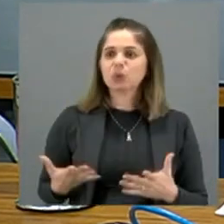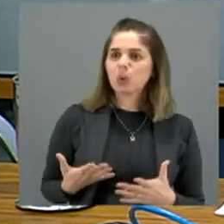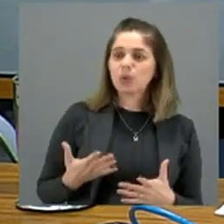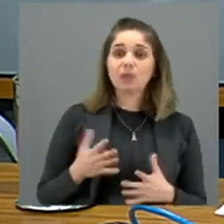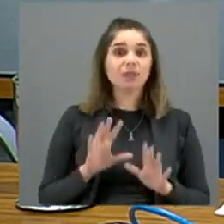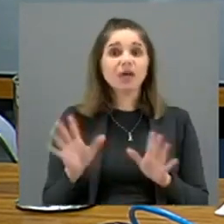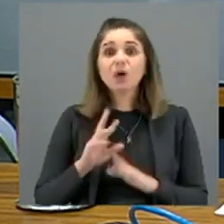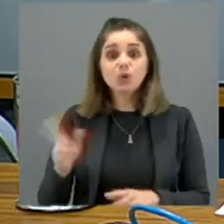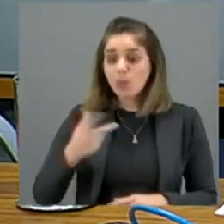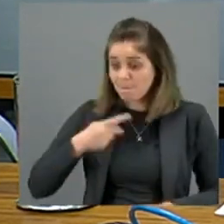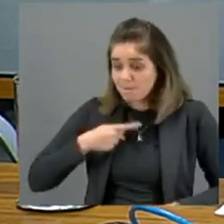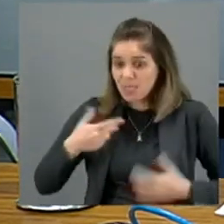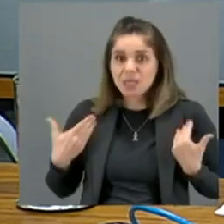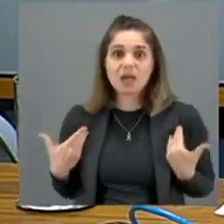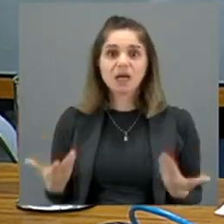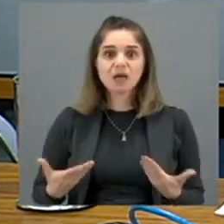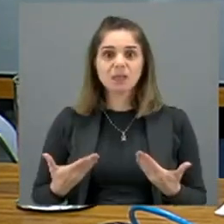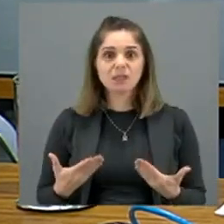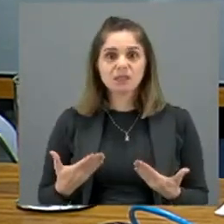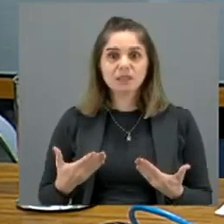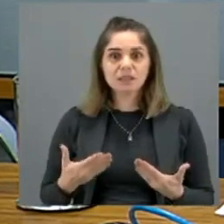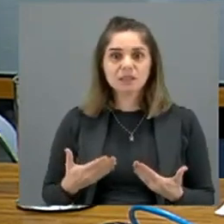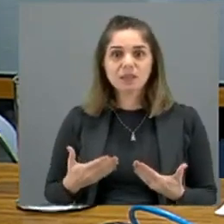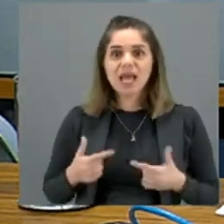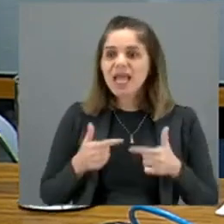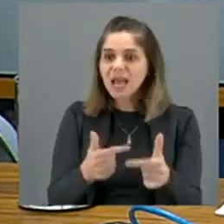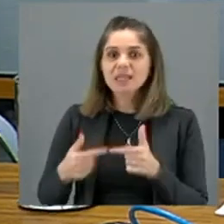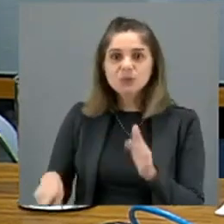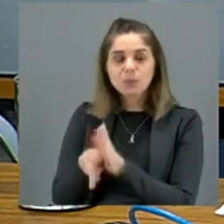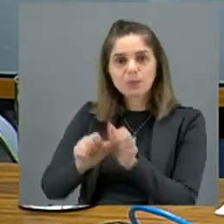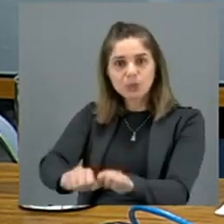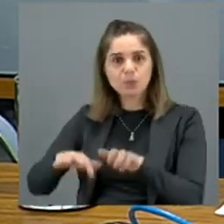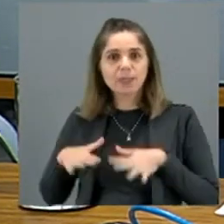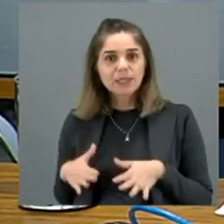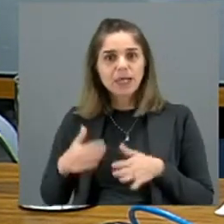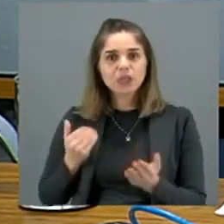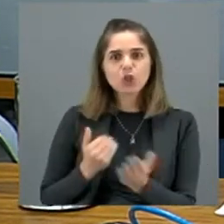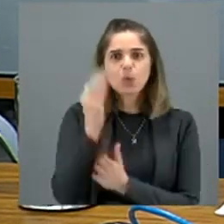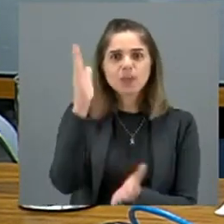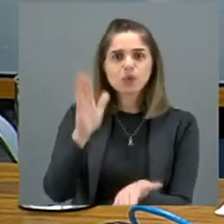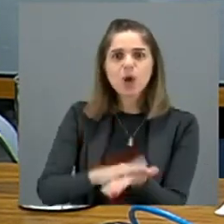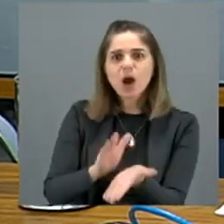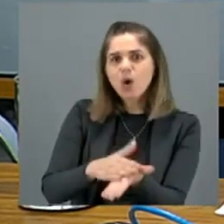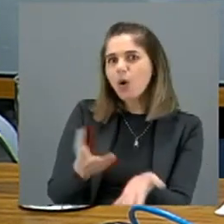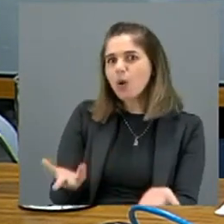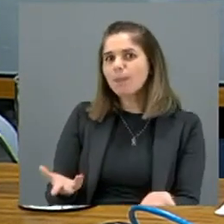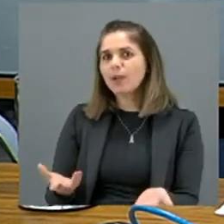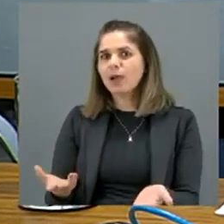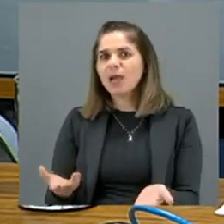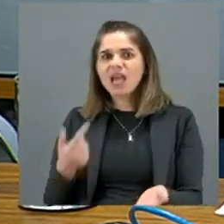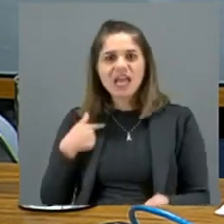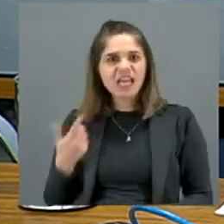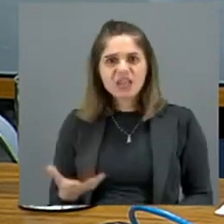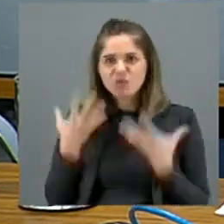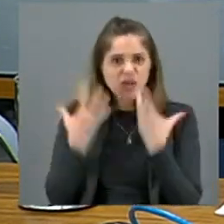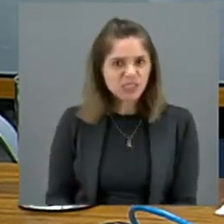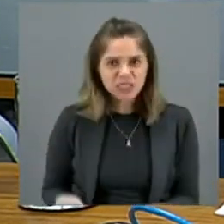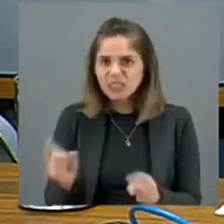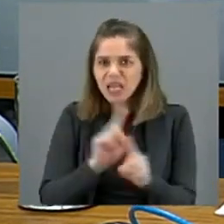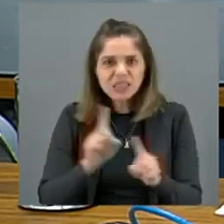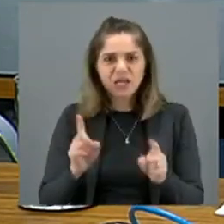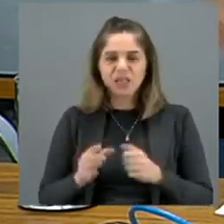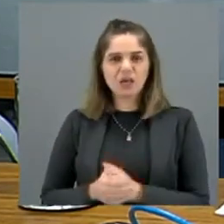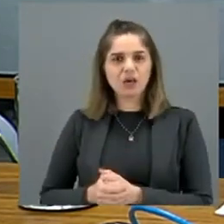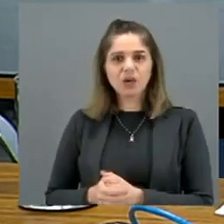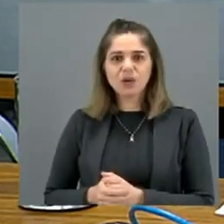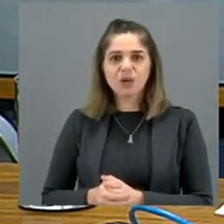plenário, que começou a cobrar. E eu não vou passar pano para ninguém, senhor presidente. Não vou passar pano para ninguém. Essa casa não